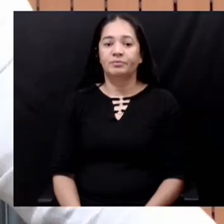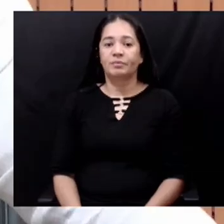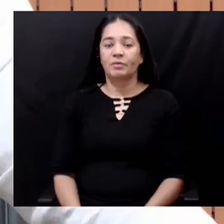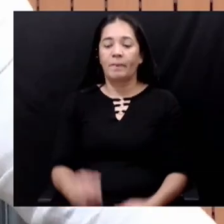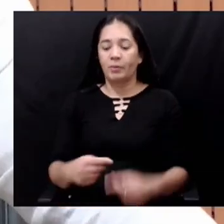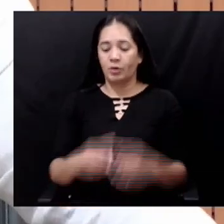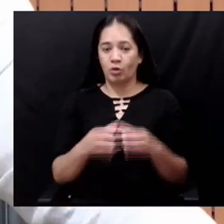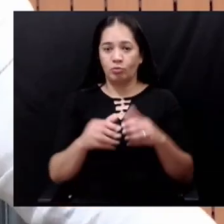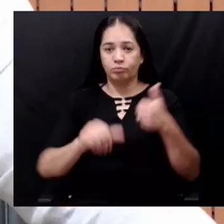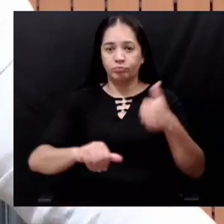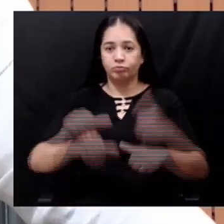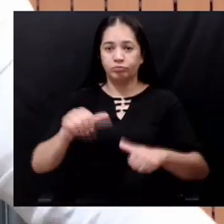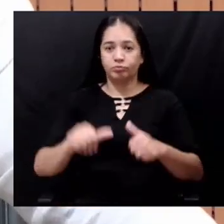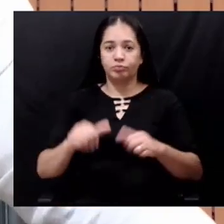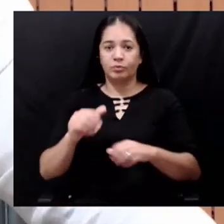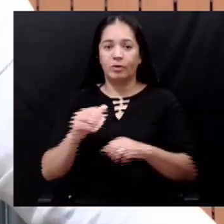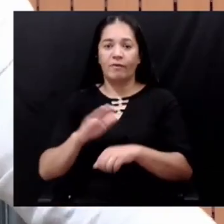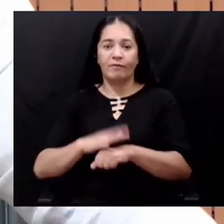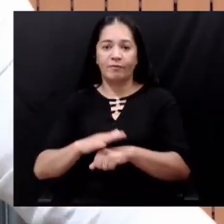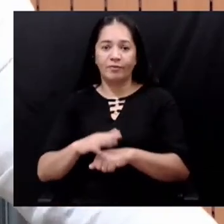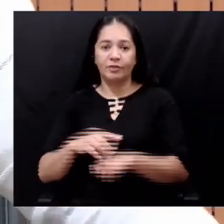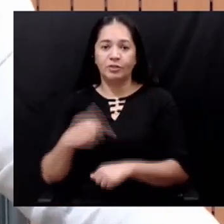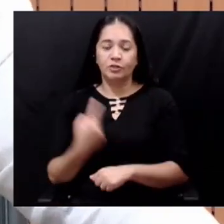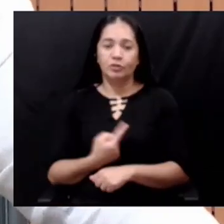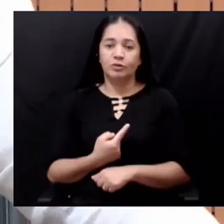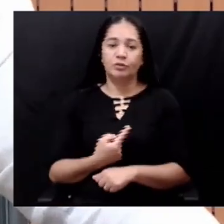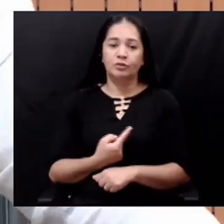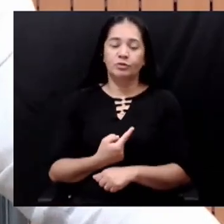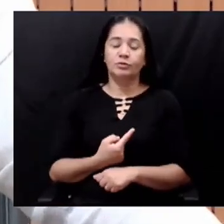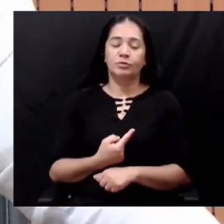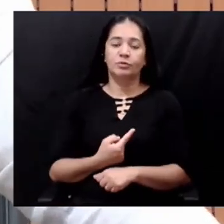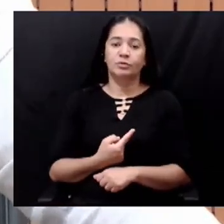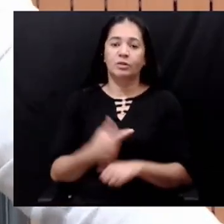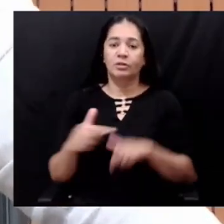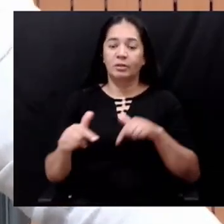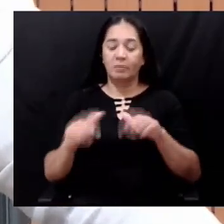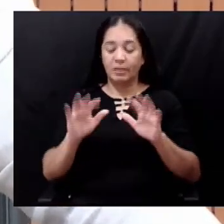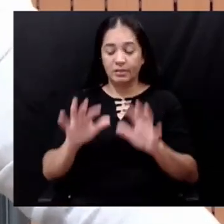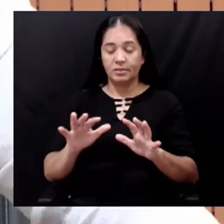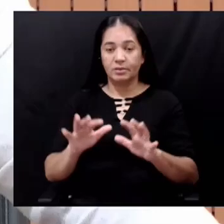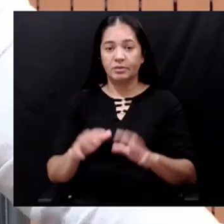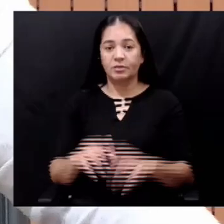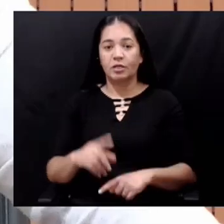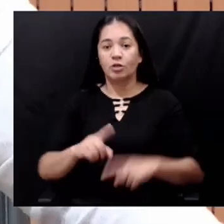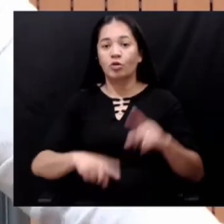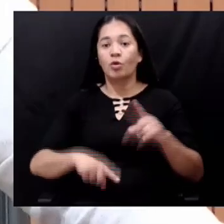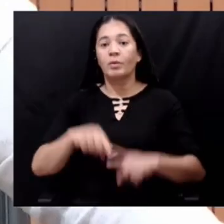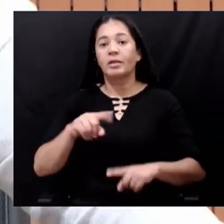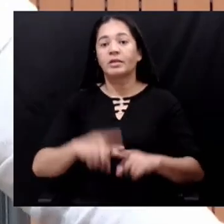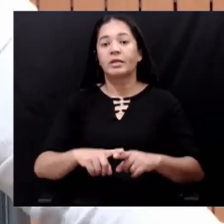construiu o indicador. Então, nós vamos jogar muito com essa questão. Do material didático,